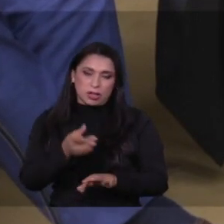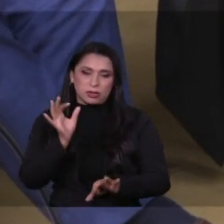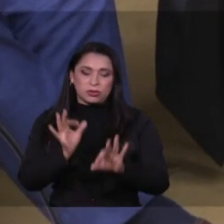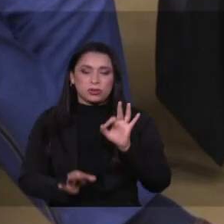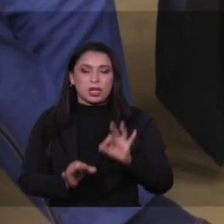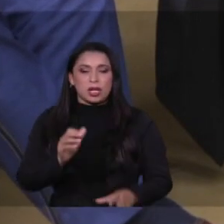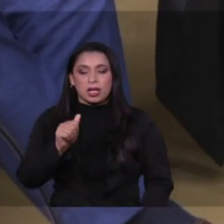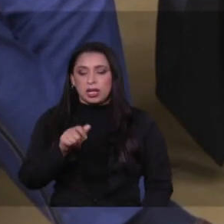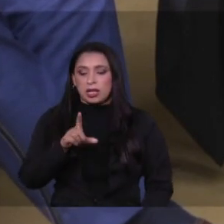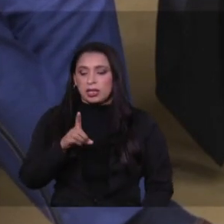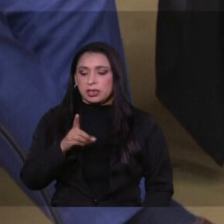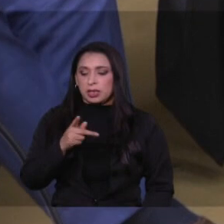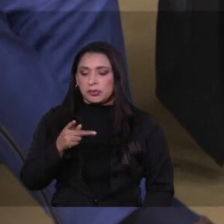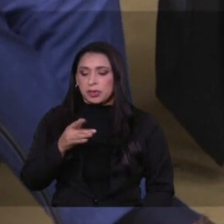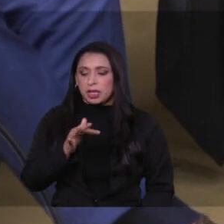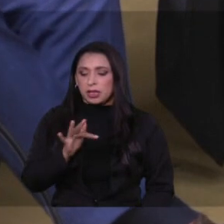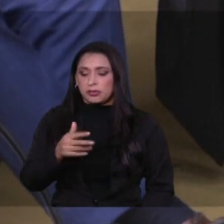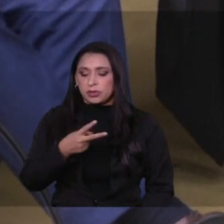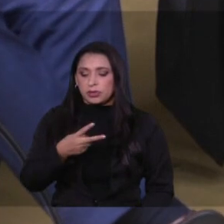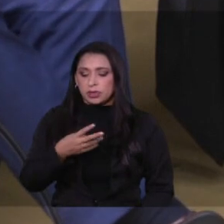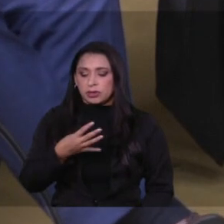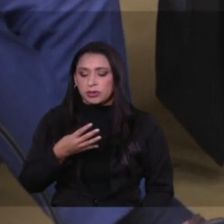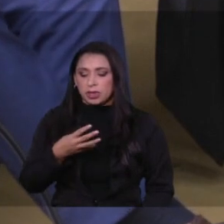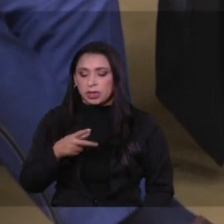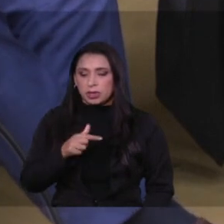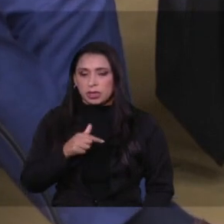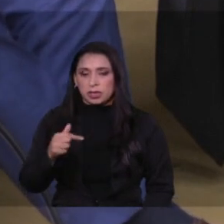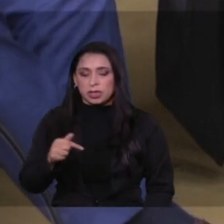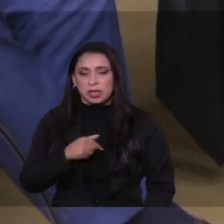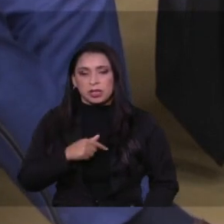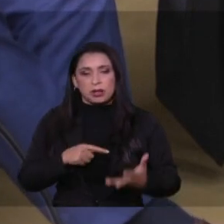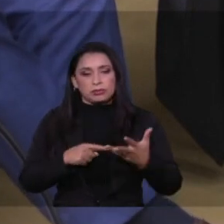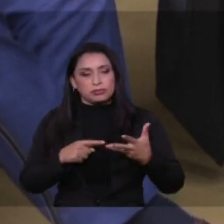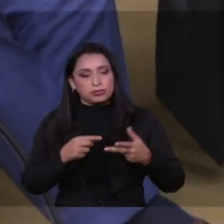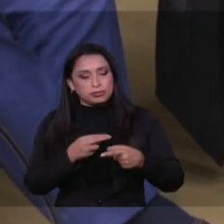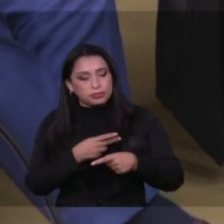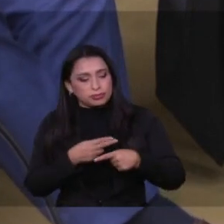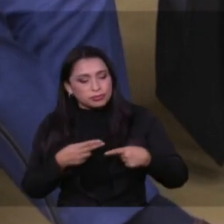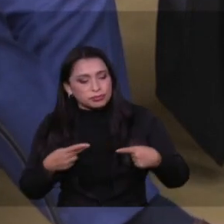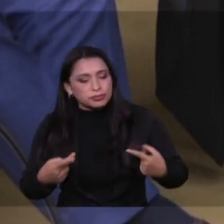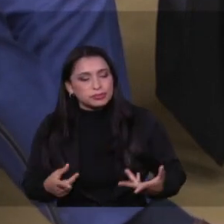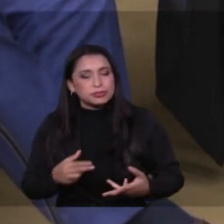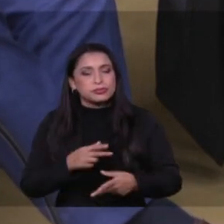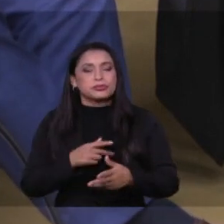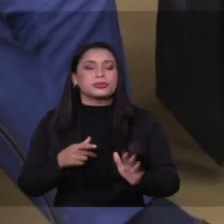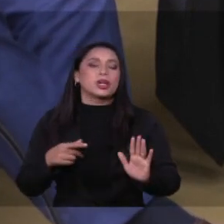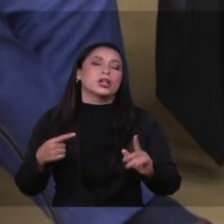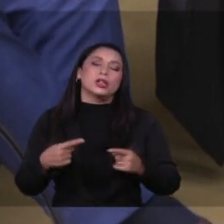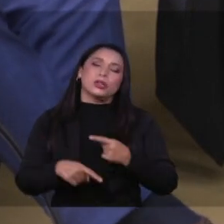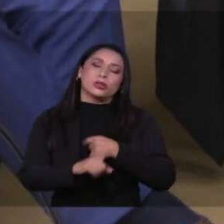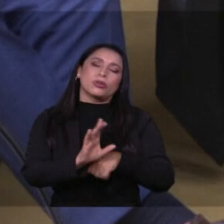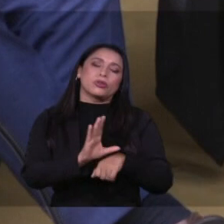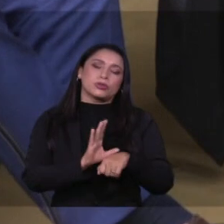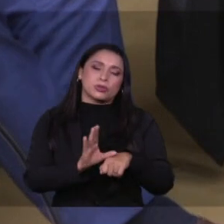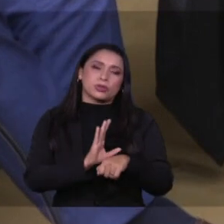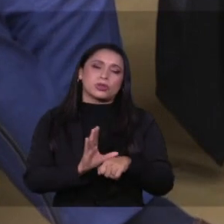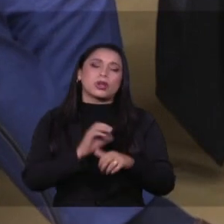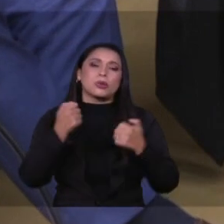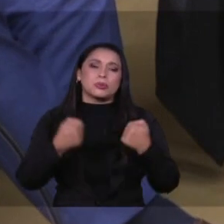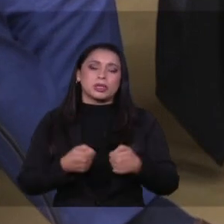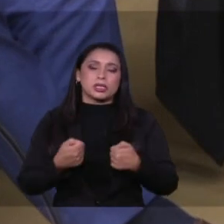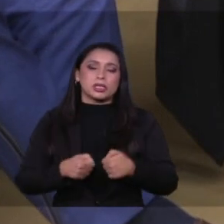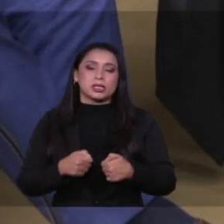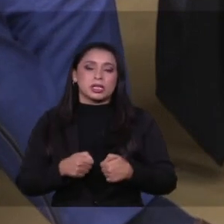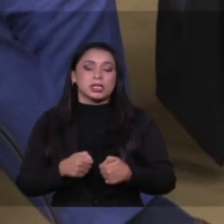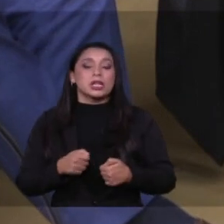julgamento da ADPF 347, a configuração do estado de coisas inconstitucional necessita, como um de seus requisitos, que haja inércia